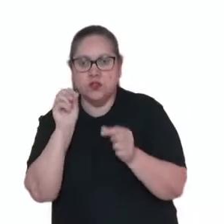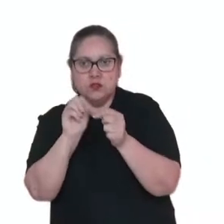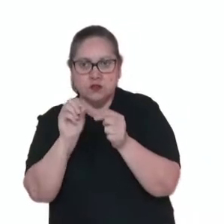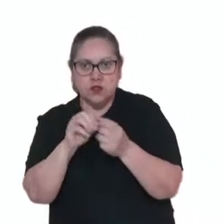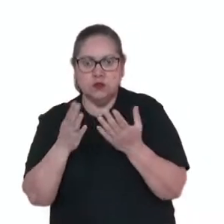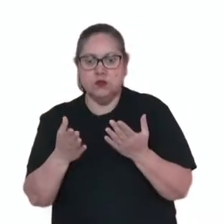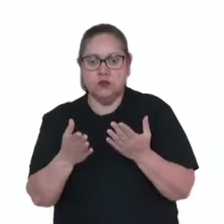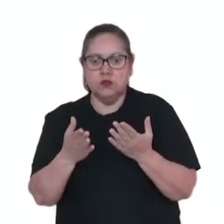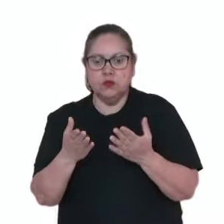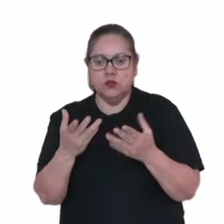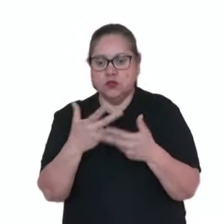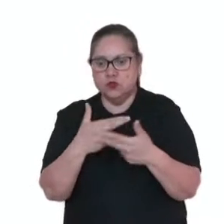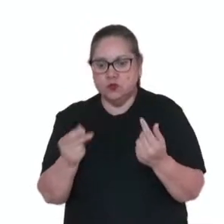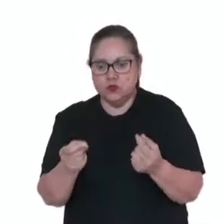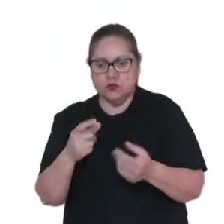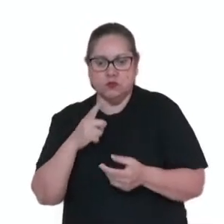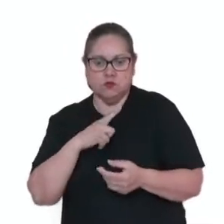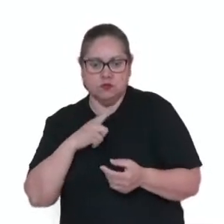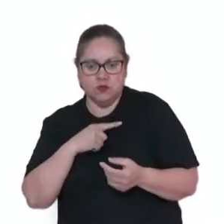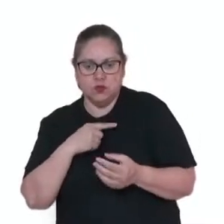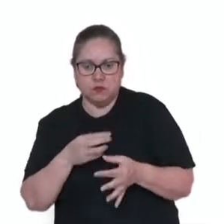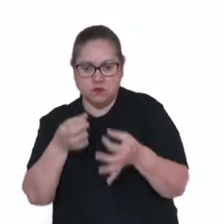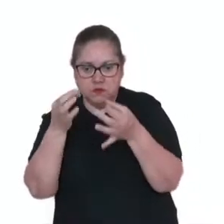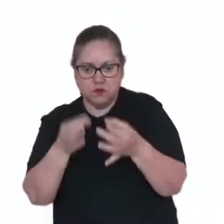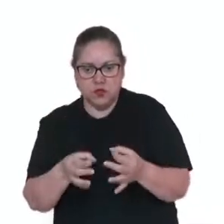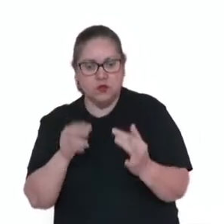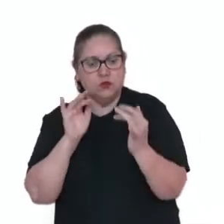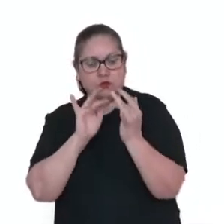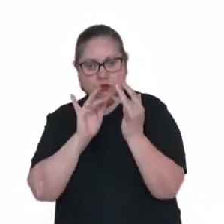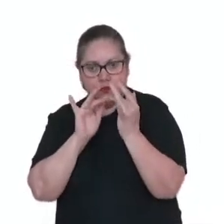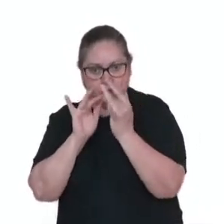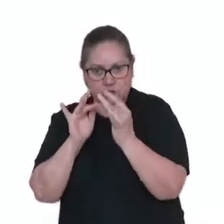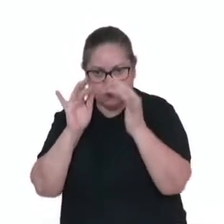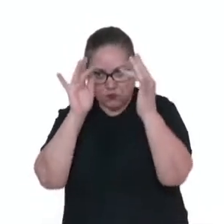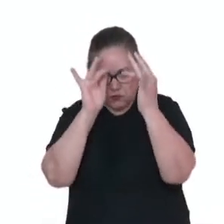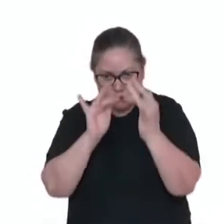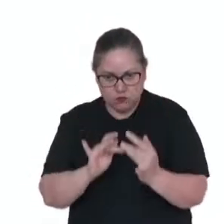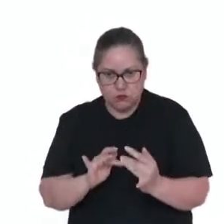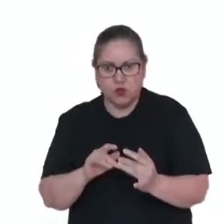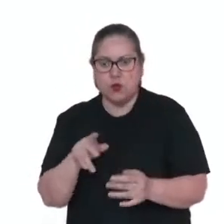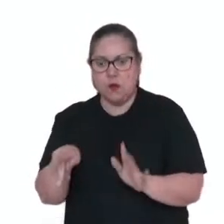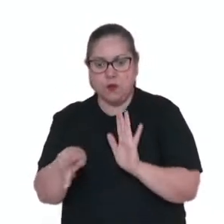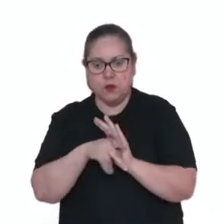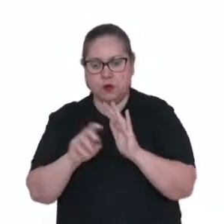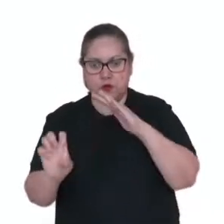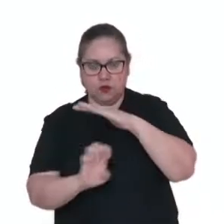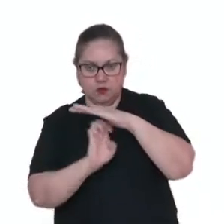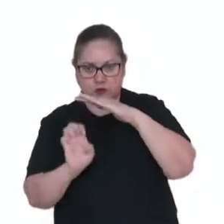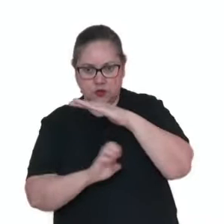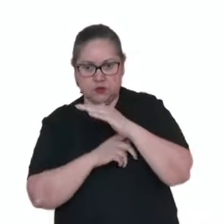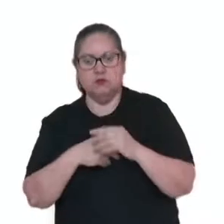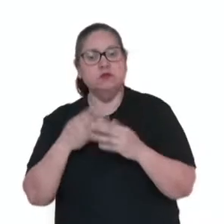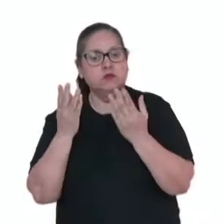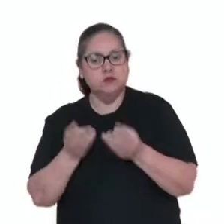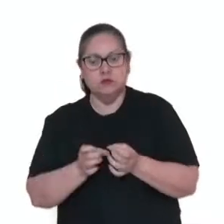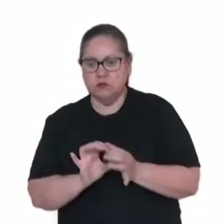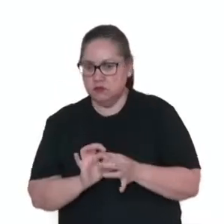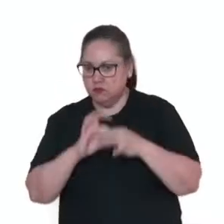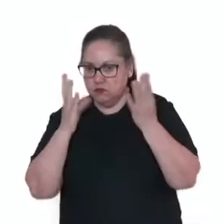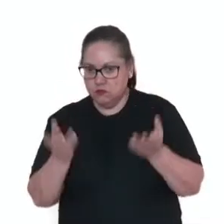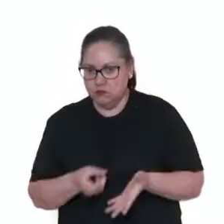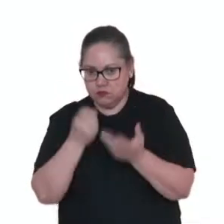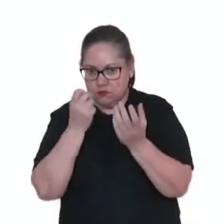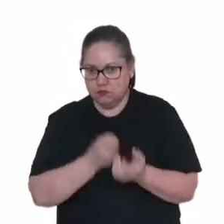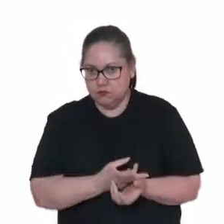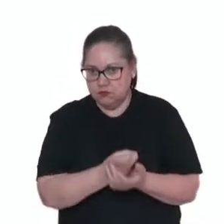realizados os produtos estiverem de acordo com as normas estabelecidas pela própria empresa, eles são liberados para a